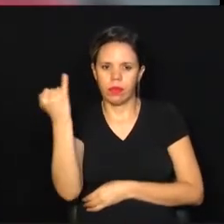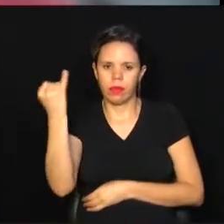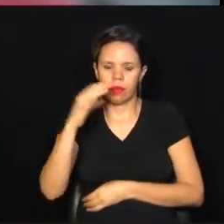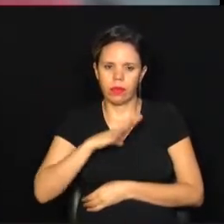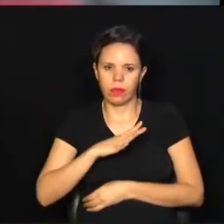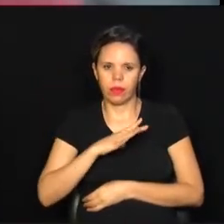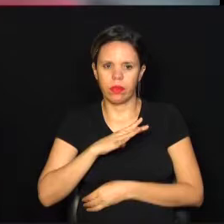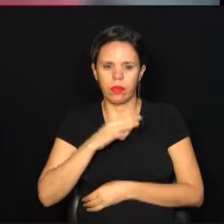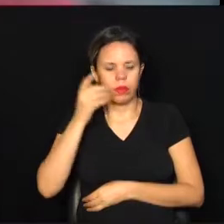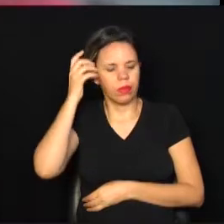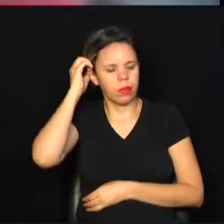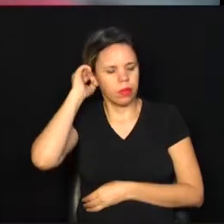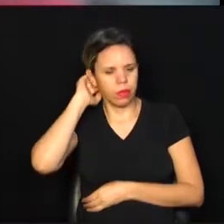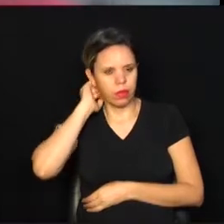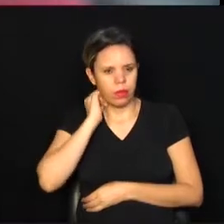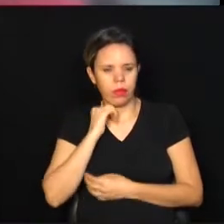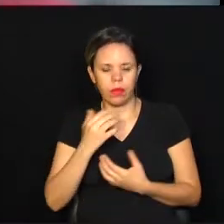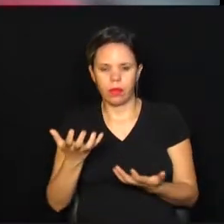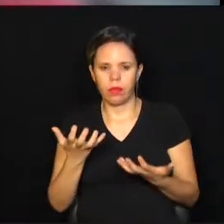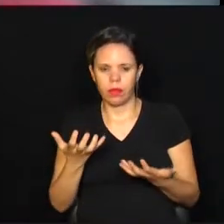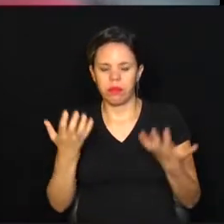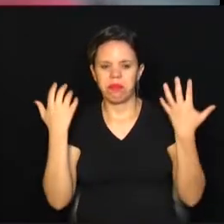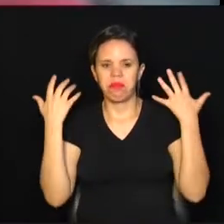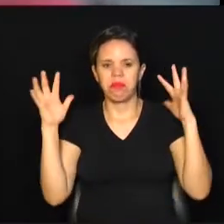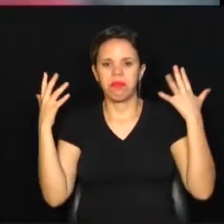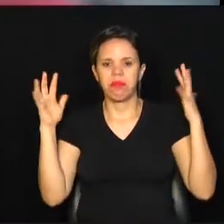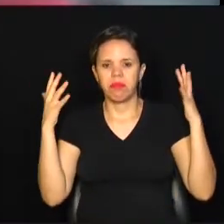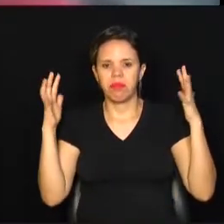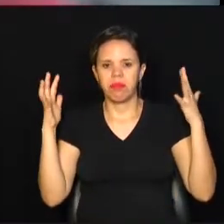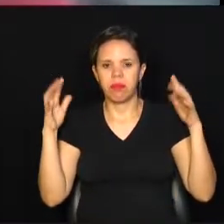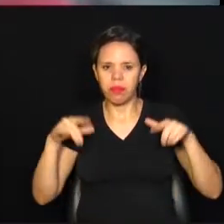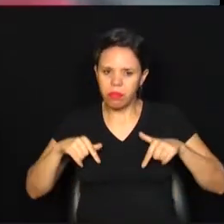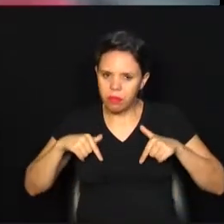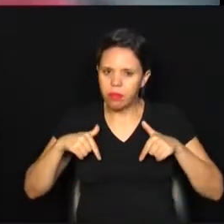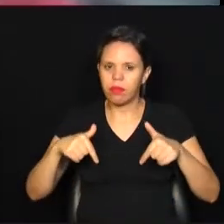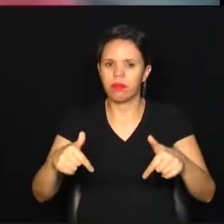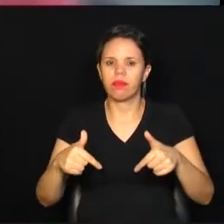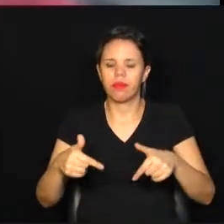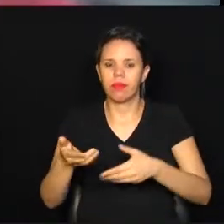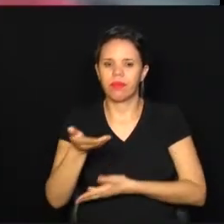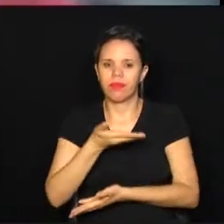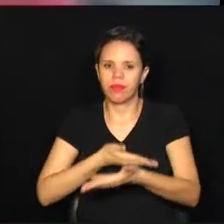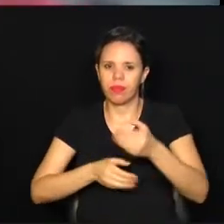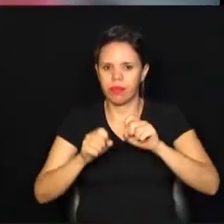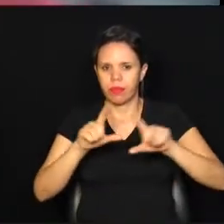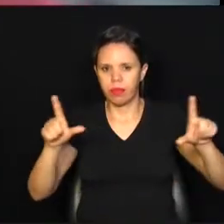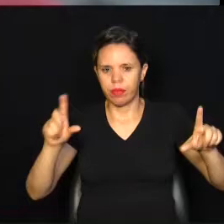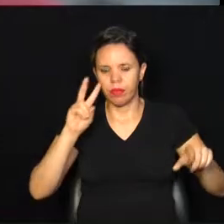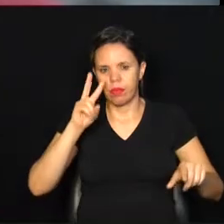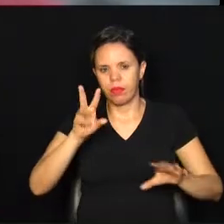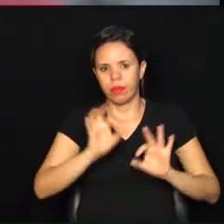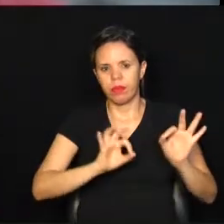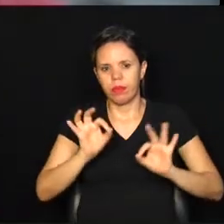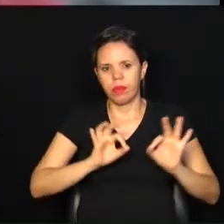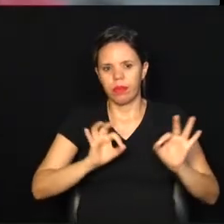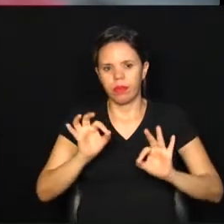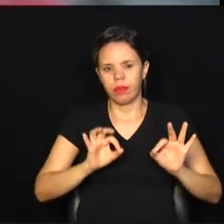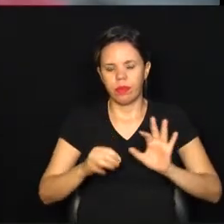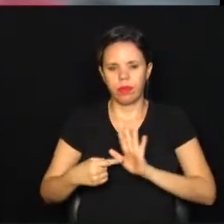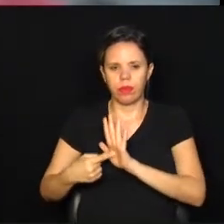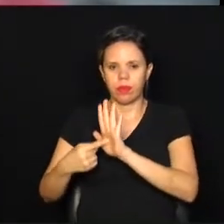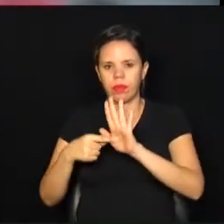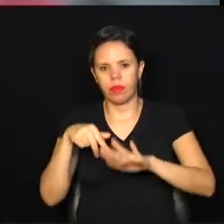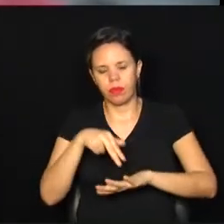nossa cidade. Então, eu queria parabenizar a iniciativa e vou compartilhar aqui a tela com vocês, que eu preparei uma